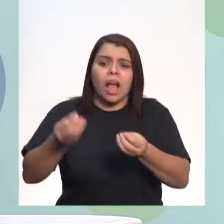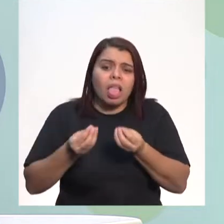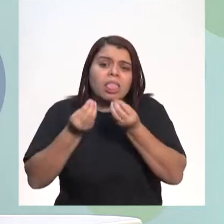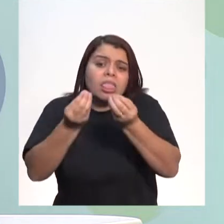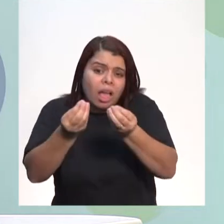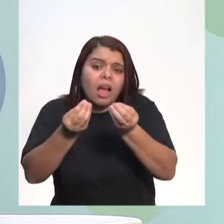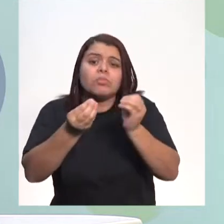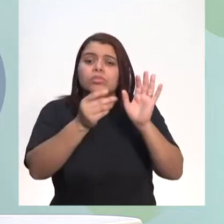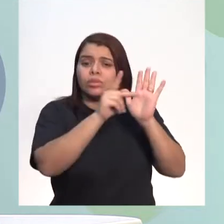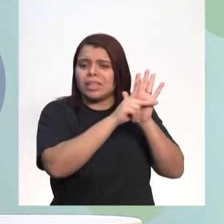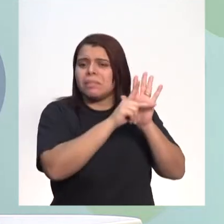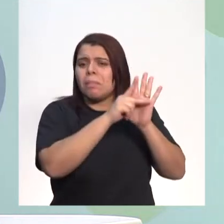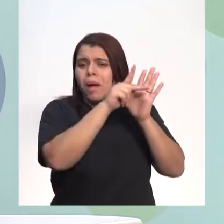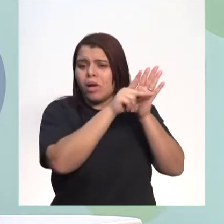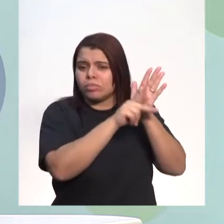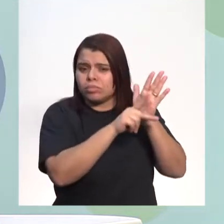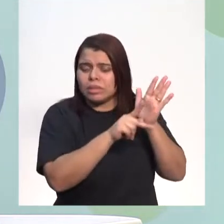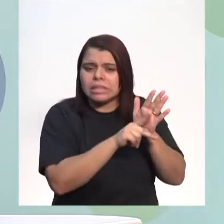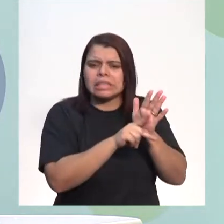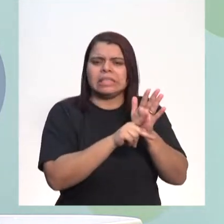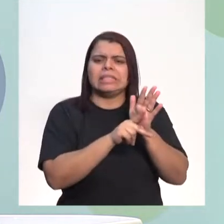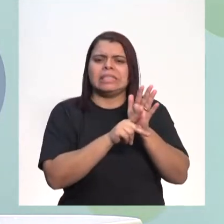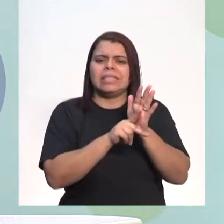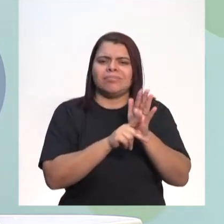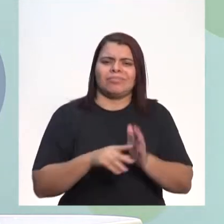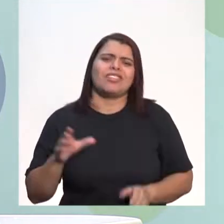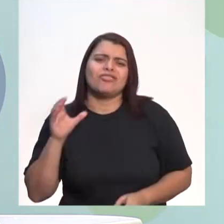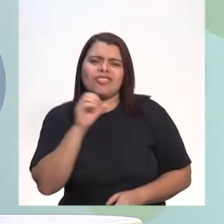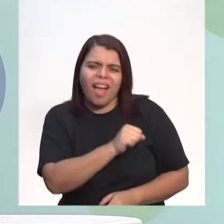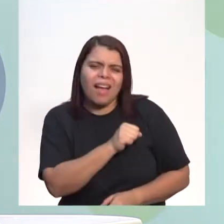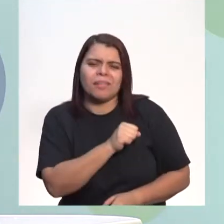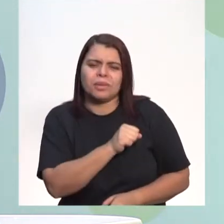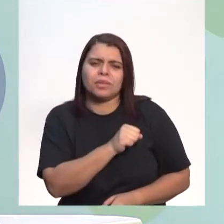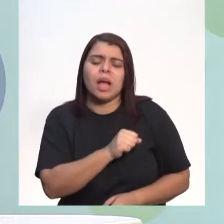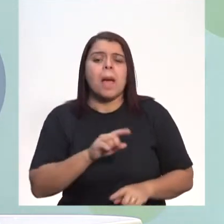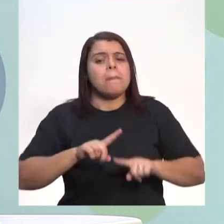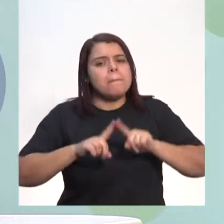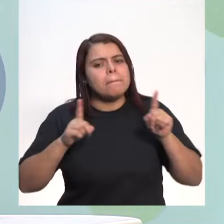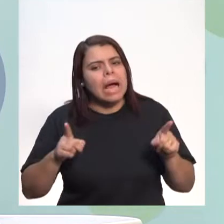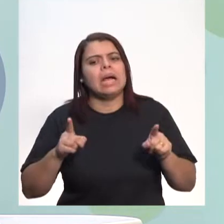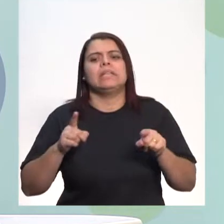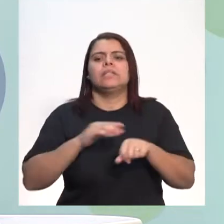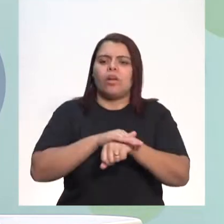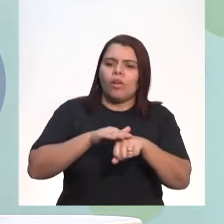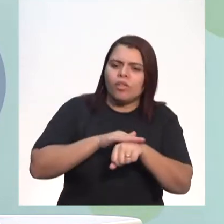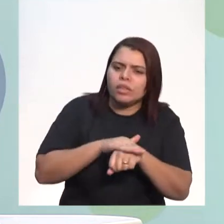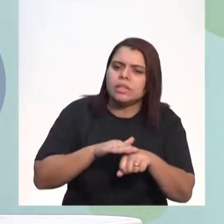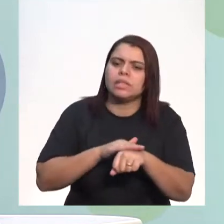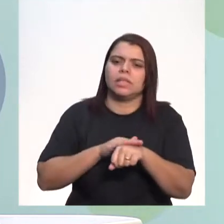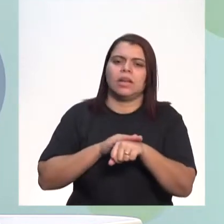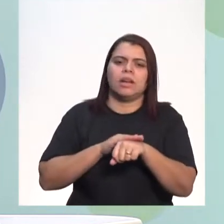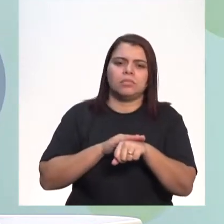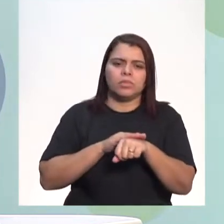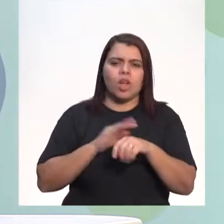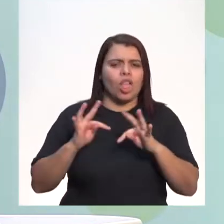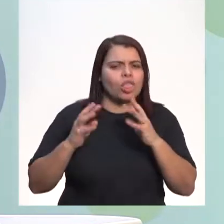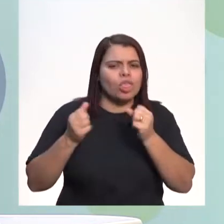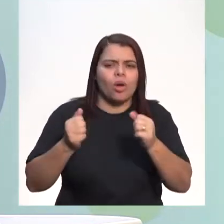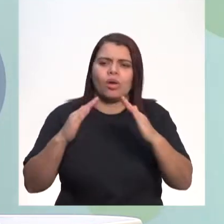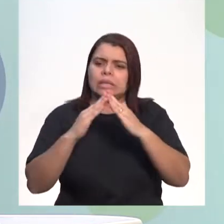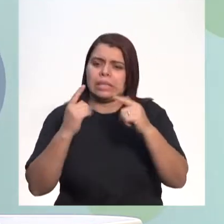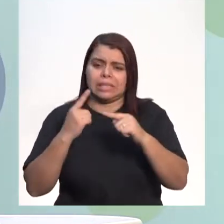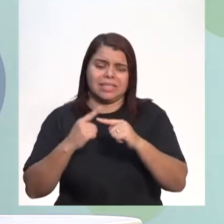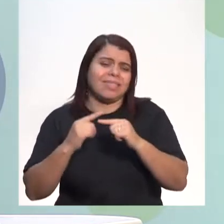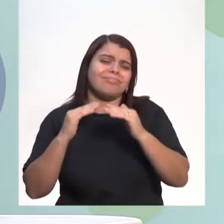chegando um pouco em cima da hora, mas nós conversamos bastante com a rede, explicamos que era um processo e que aos